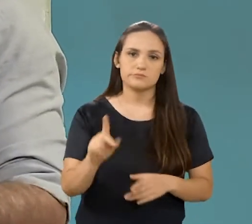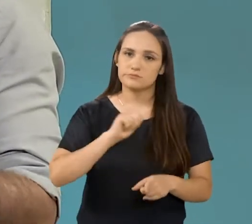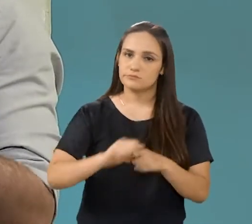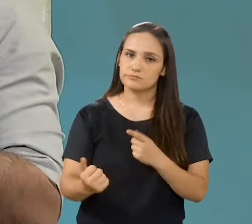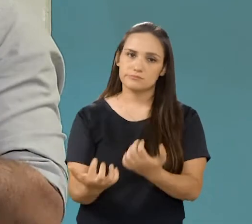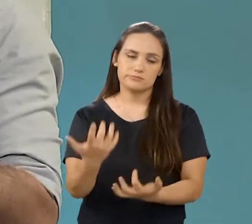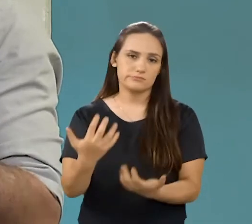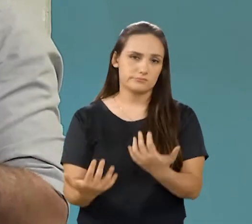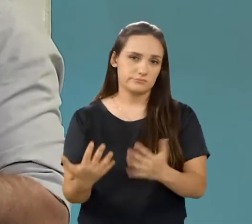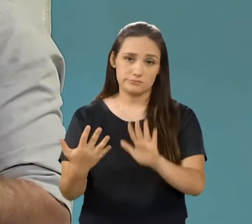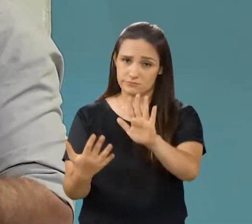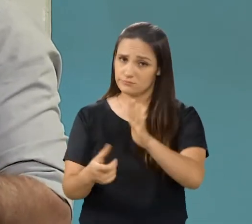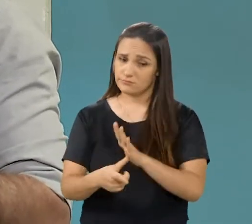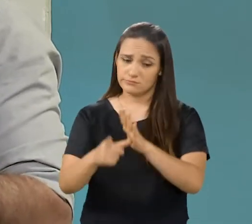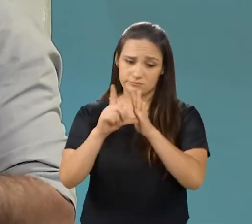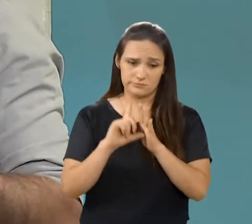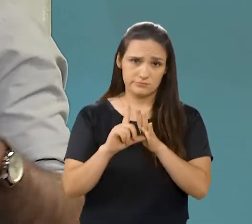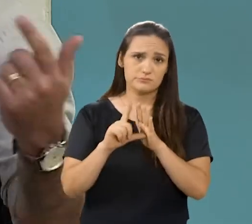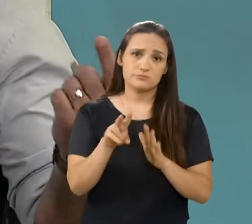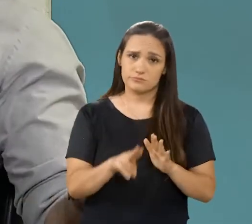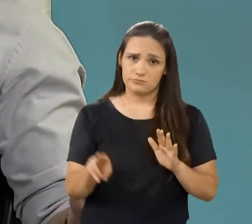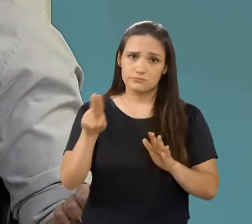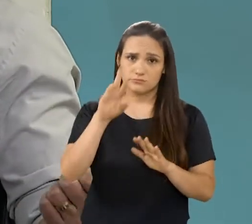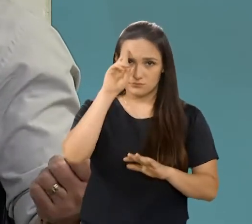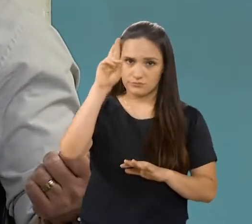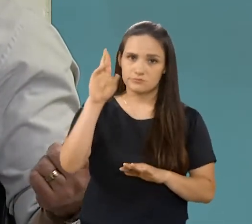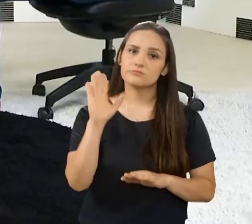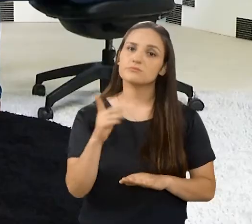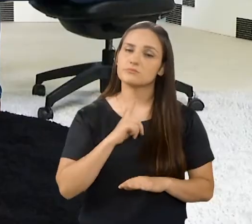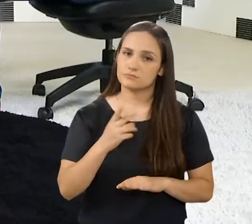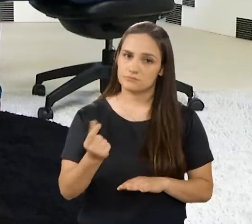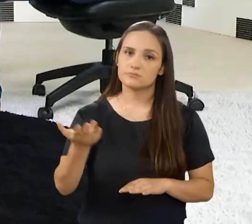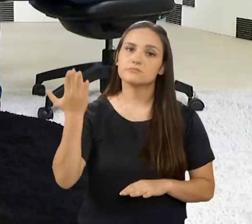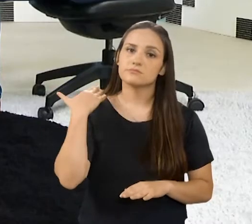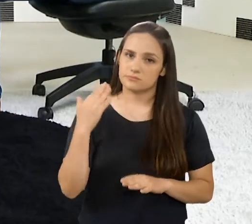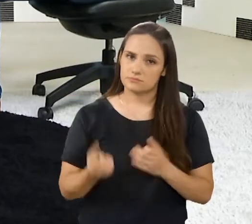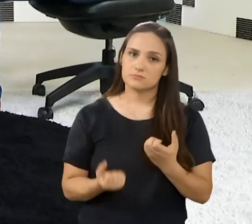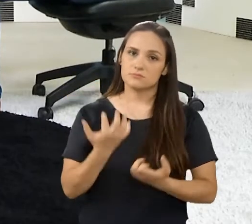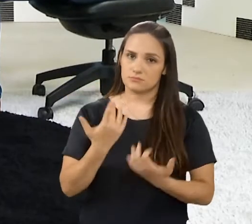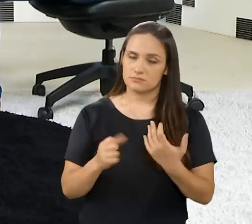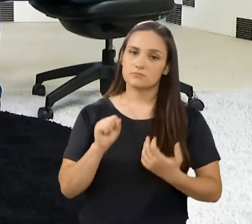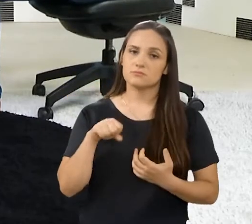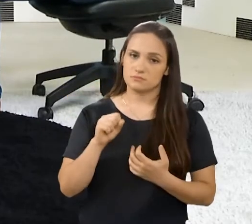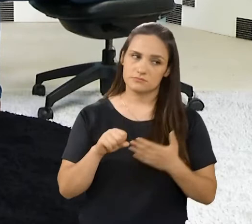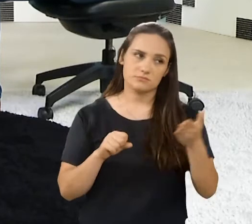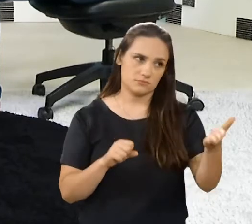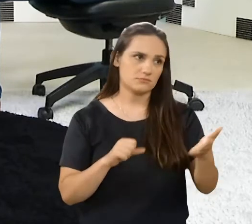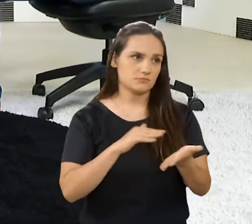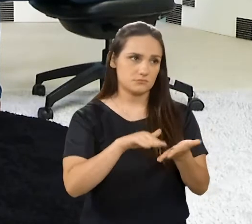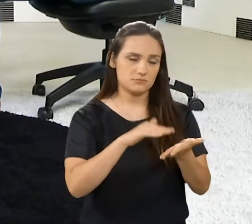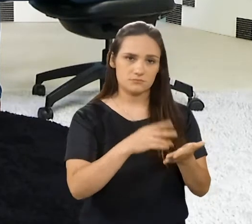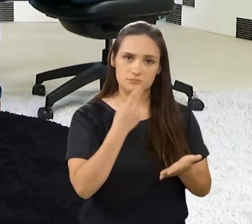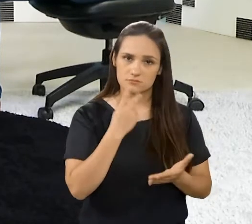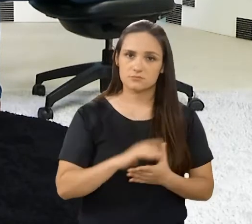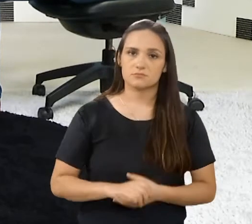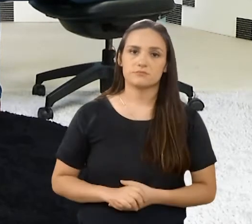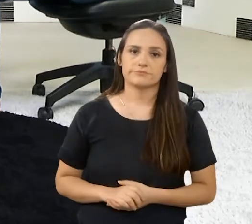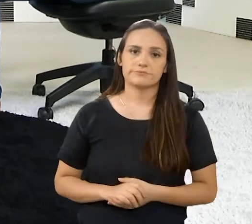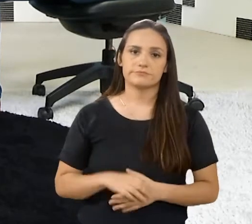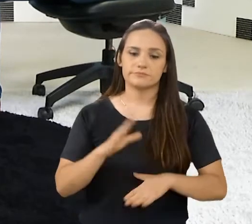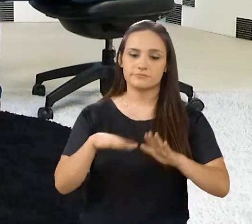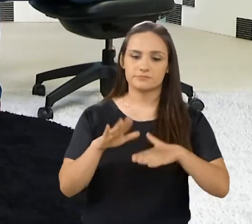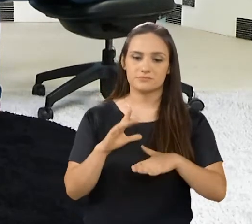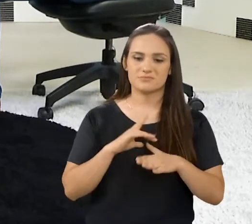fogo. Até mesmo antes da ocupação do Pantanal já havia fogo no Pantanal, né? Porque, como o secretário comentou,